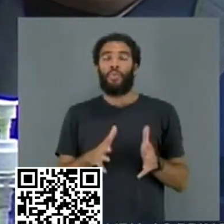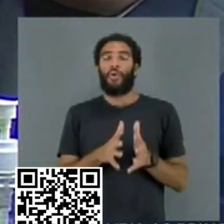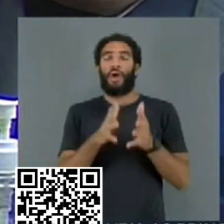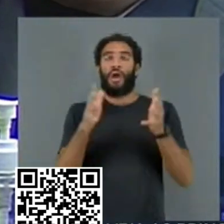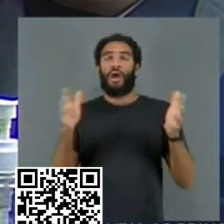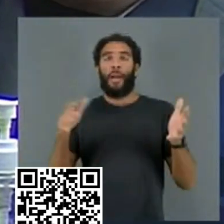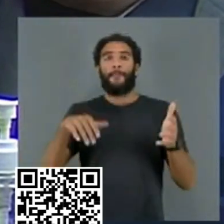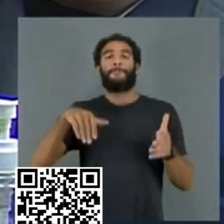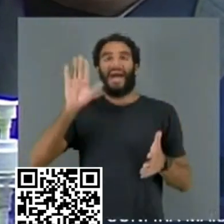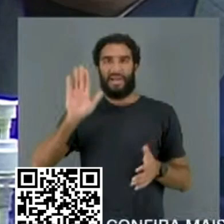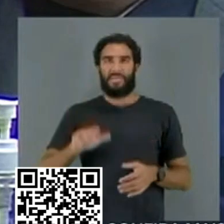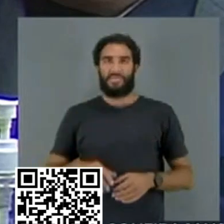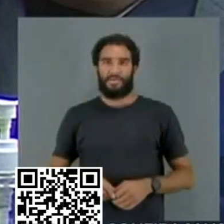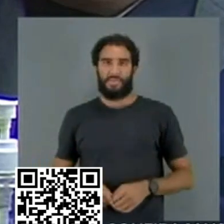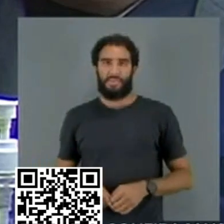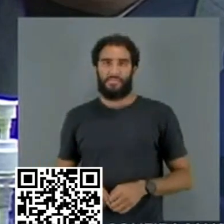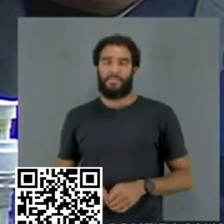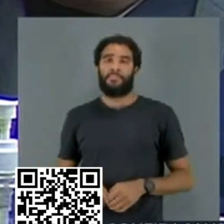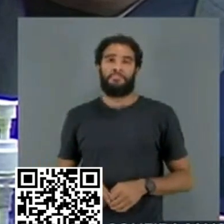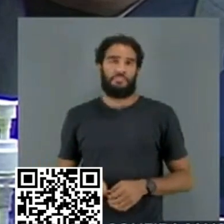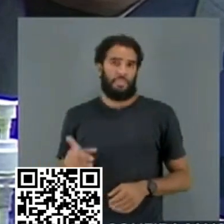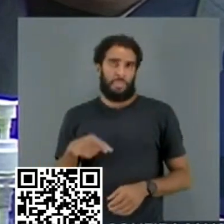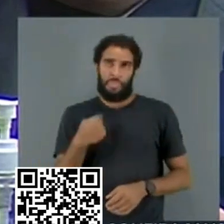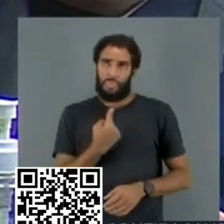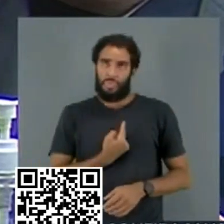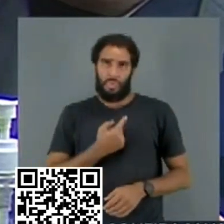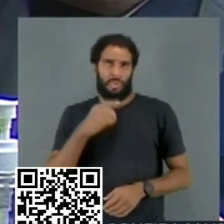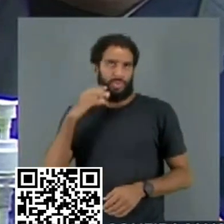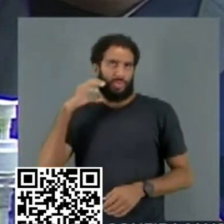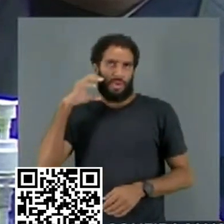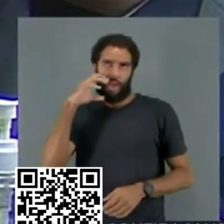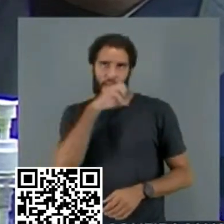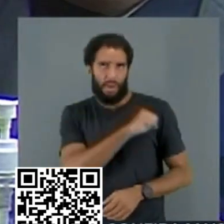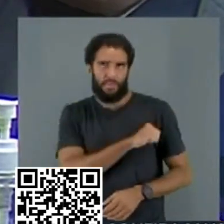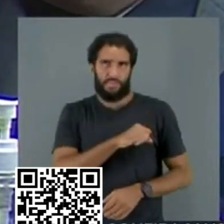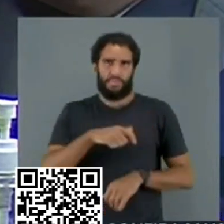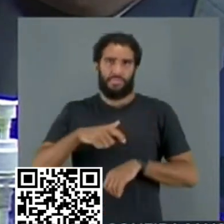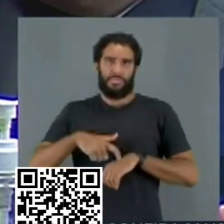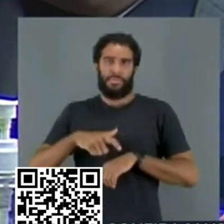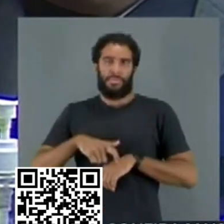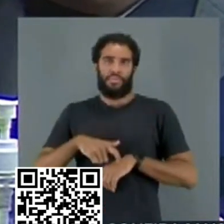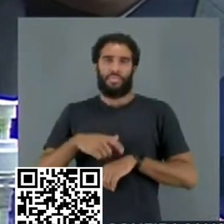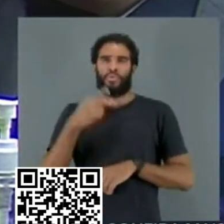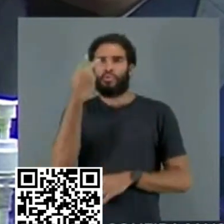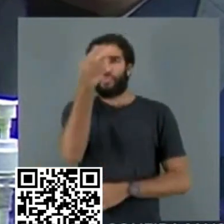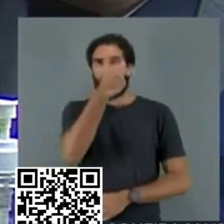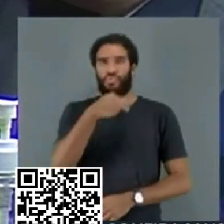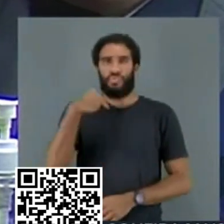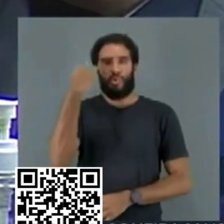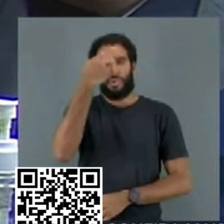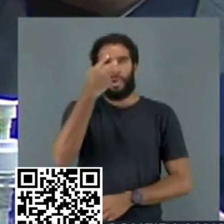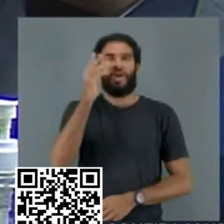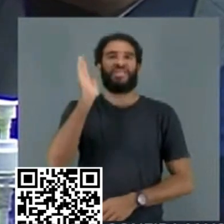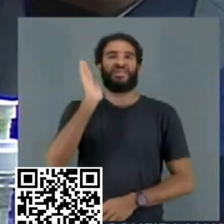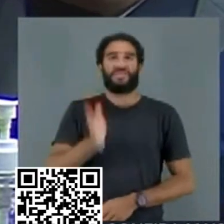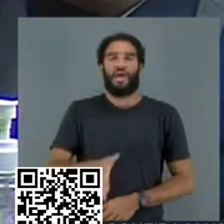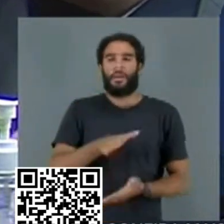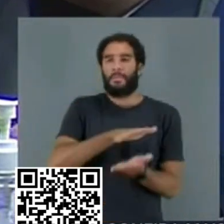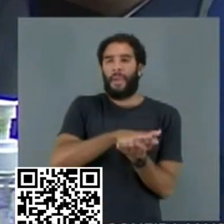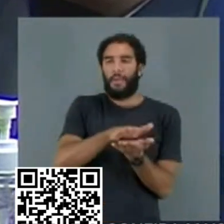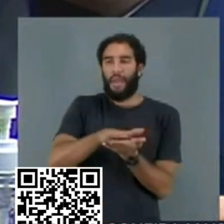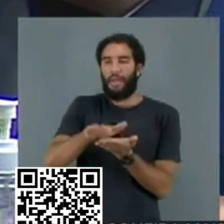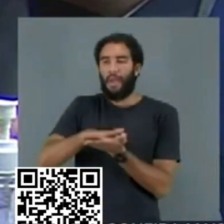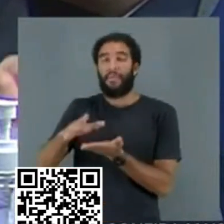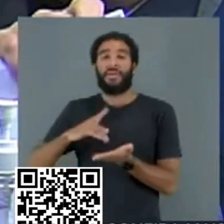maior. Rapidamente, em apenas 2 horas, a gente já encaminhou isso, está aqui os